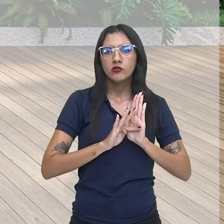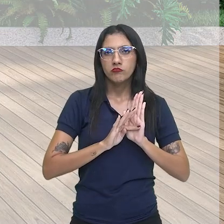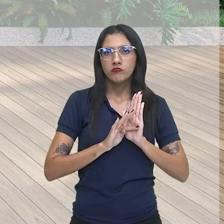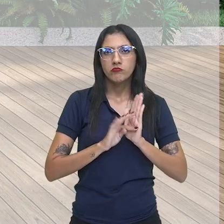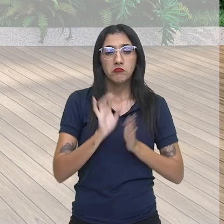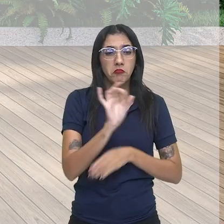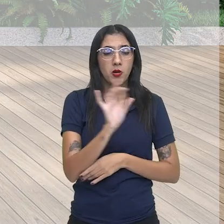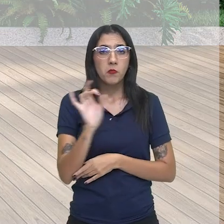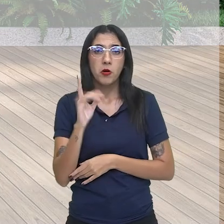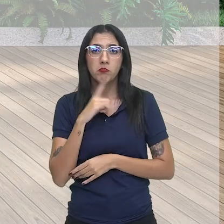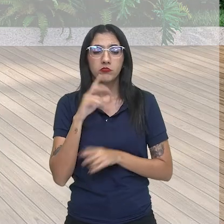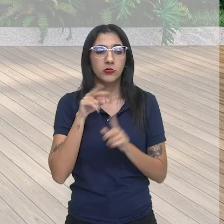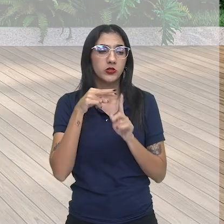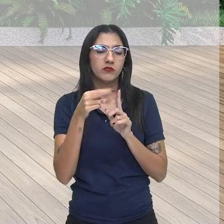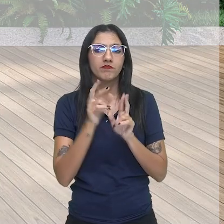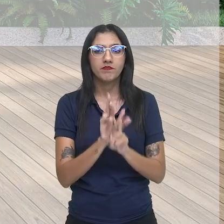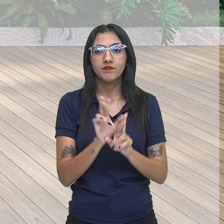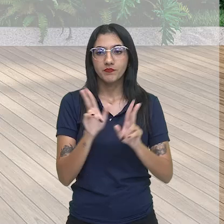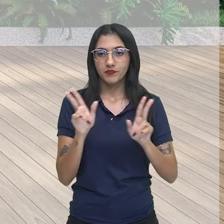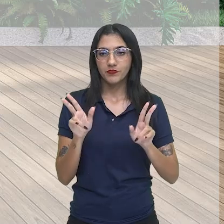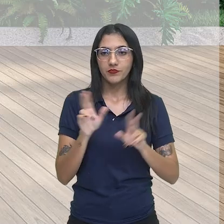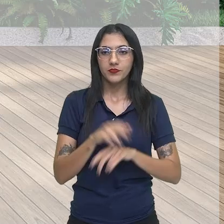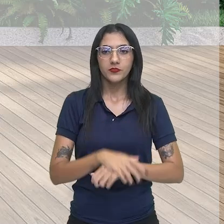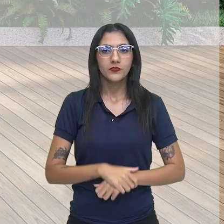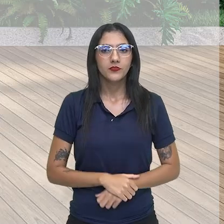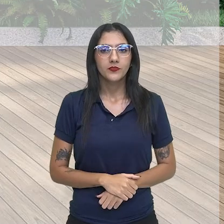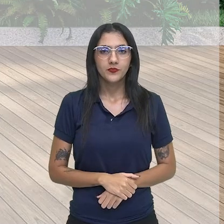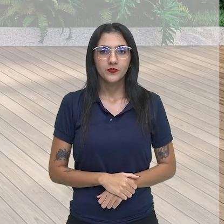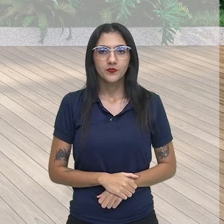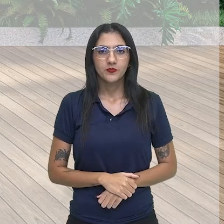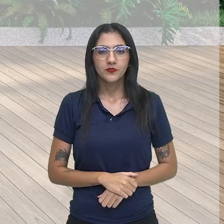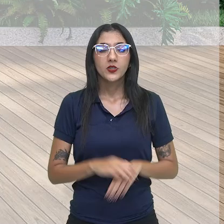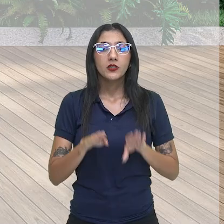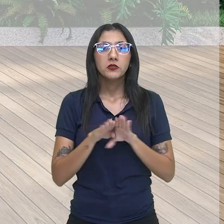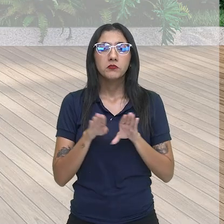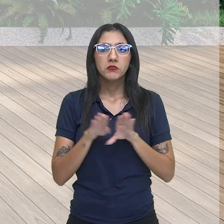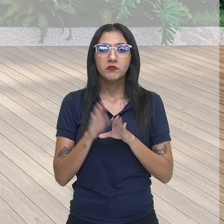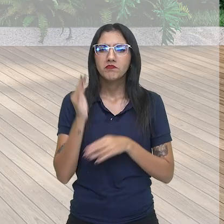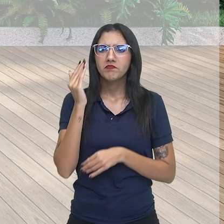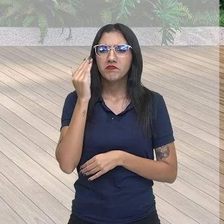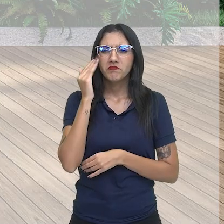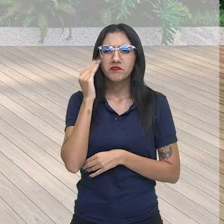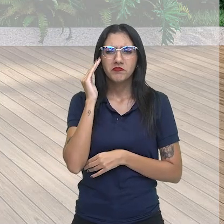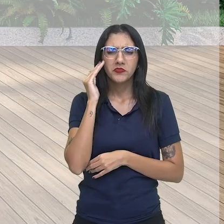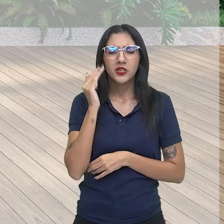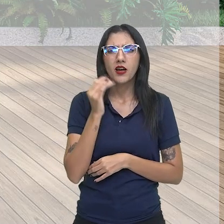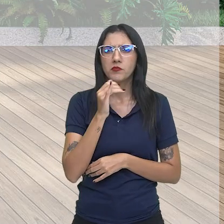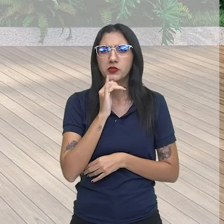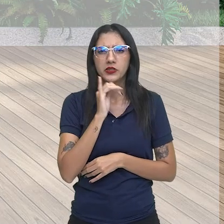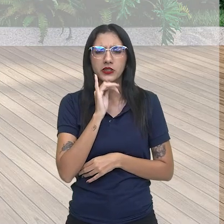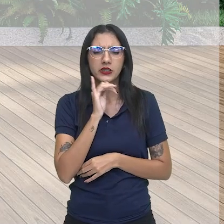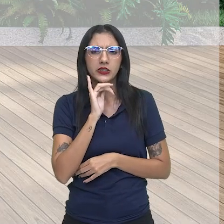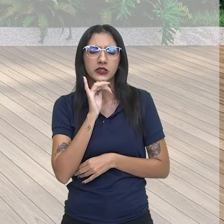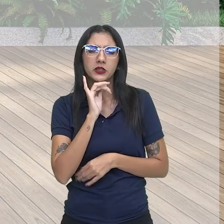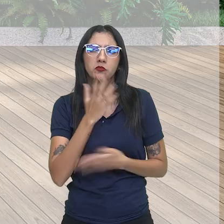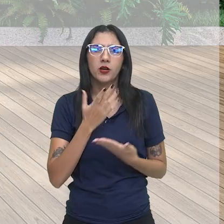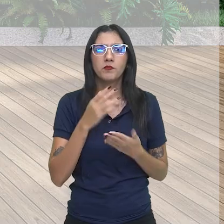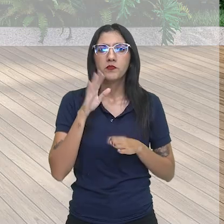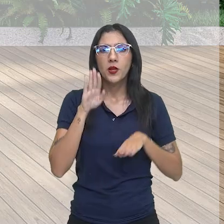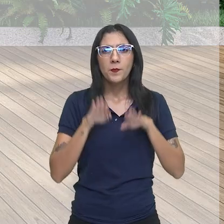tem uma maneira de olhar. E quando diz que interpretar a partir de onde os pés pisam, é